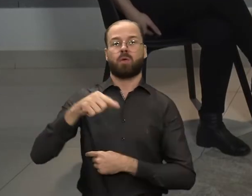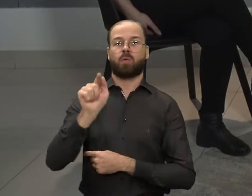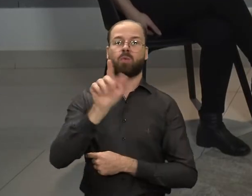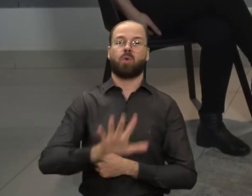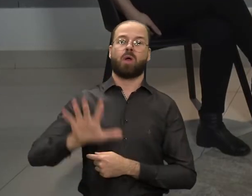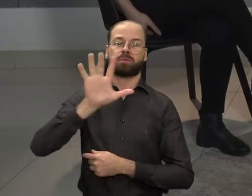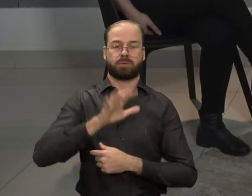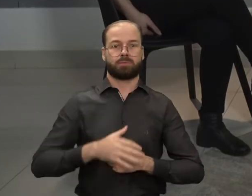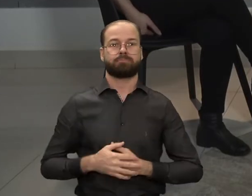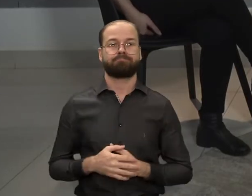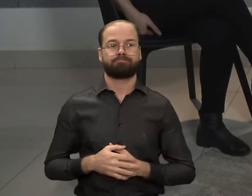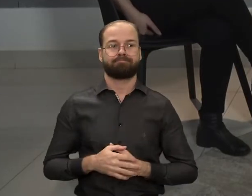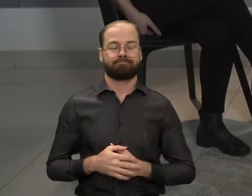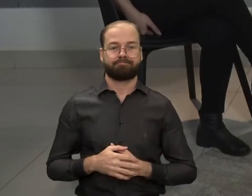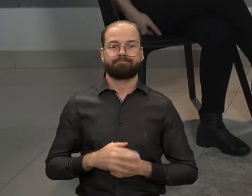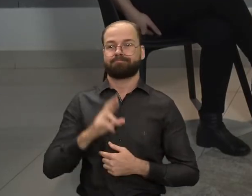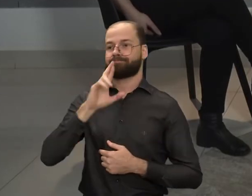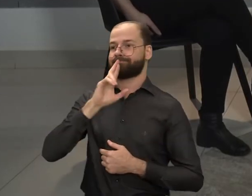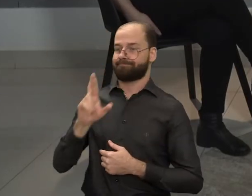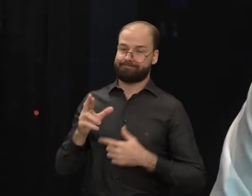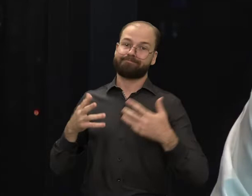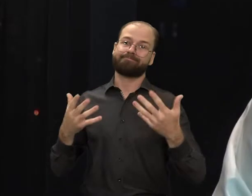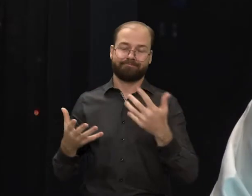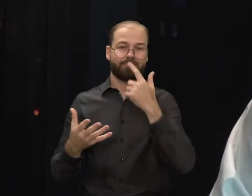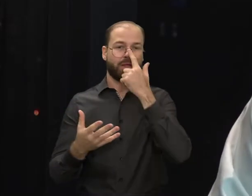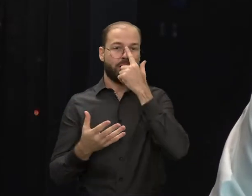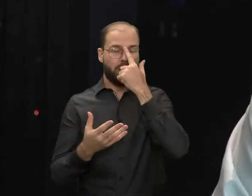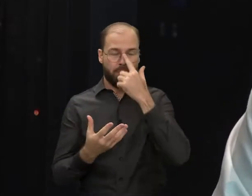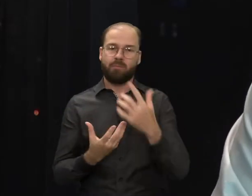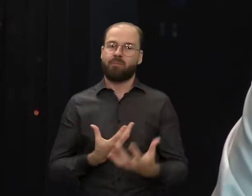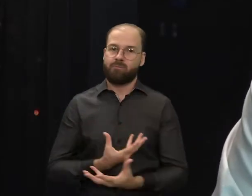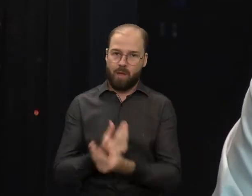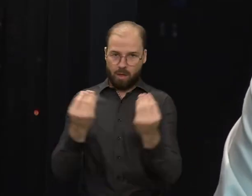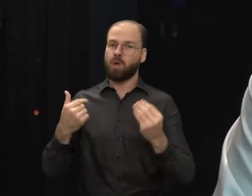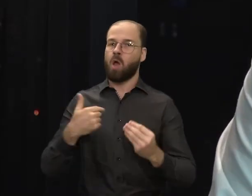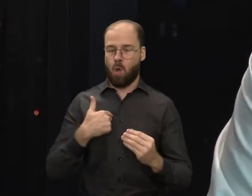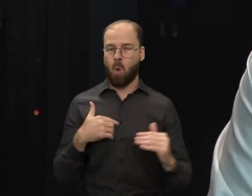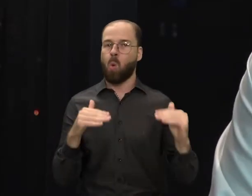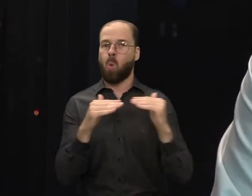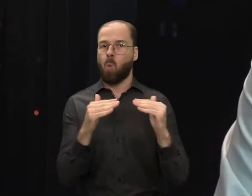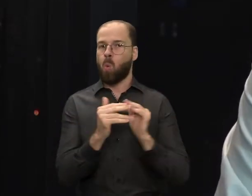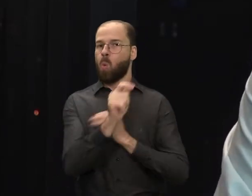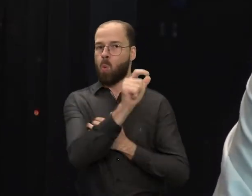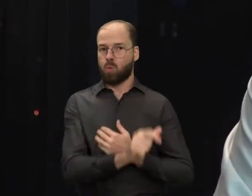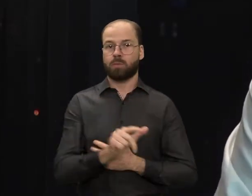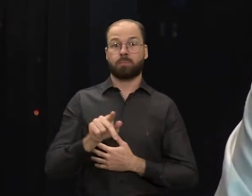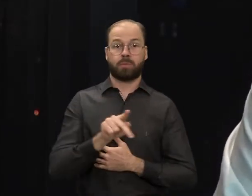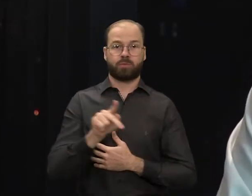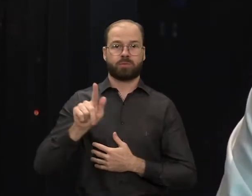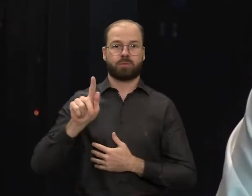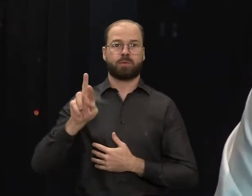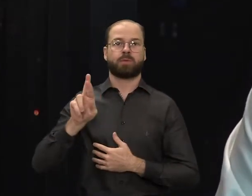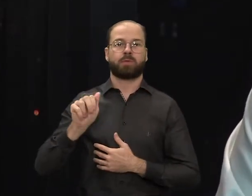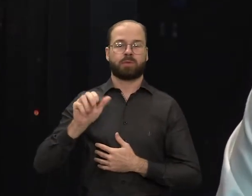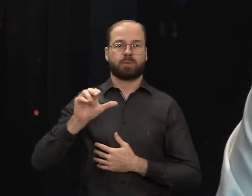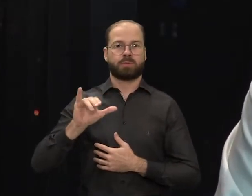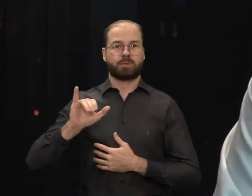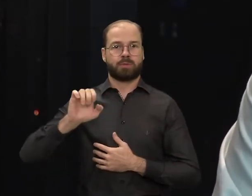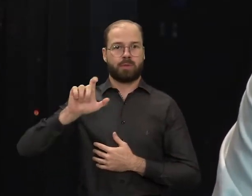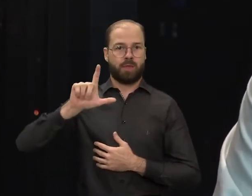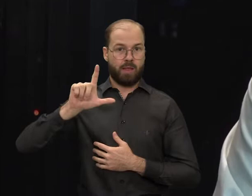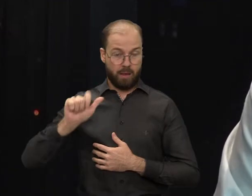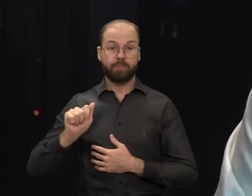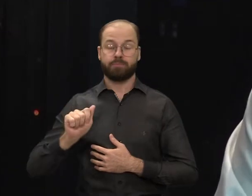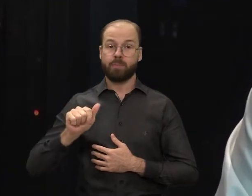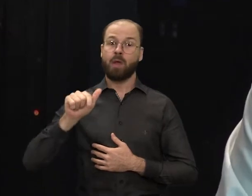Bom, são vários, né? Primeiro, eu gostaria de concordar com a professora Graciele, né?